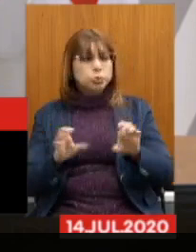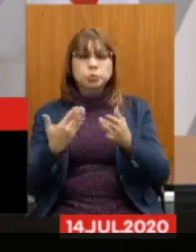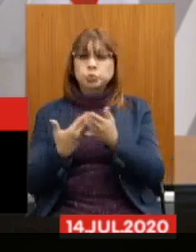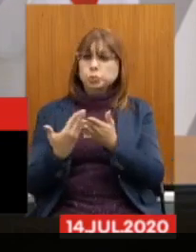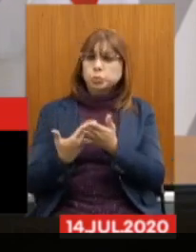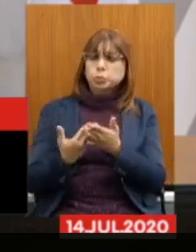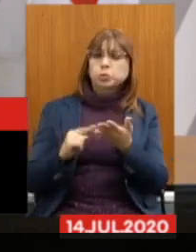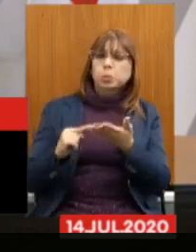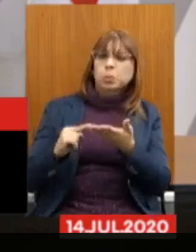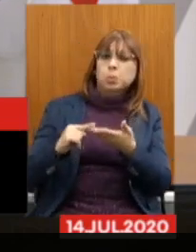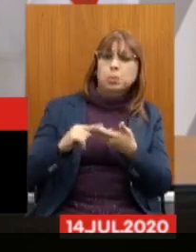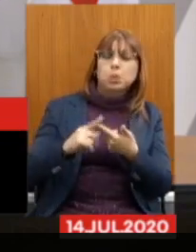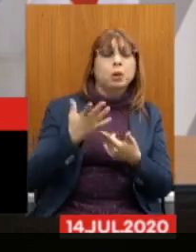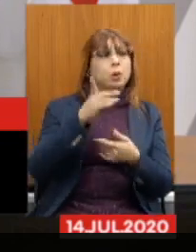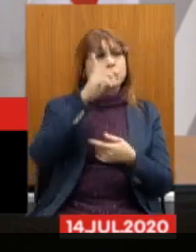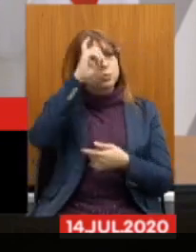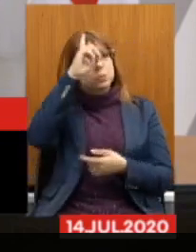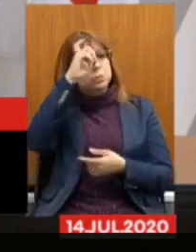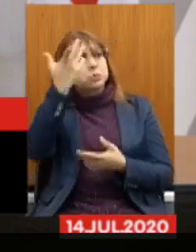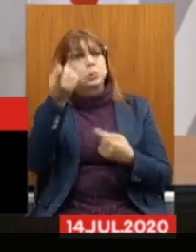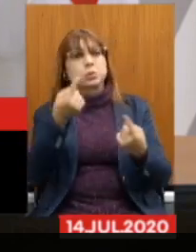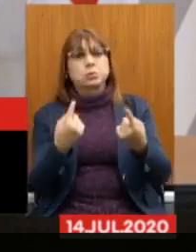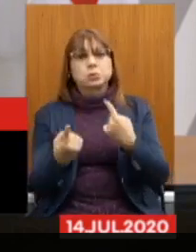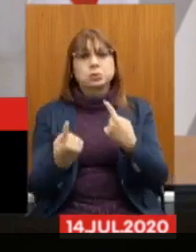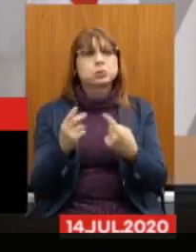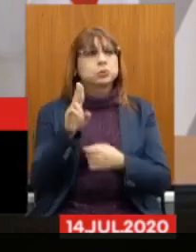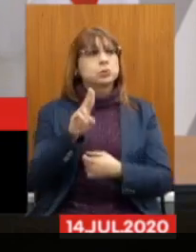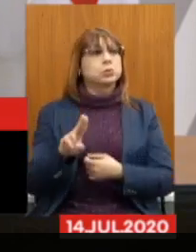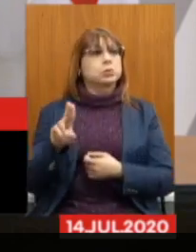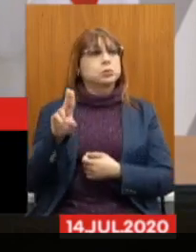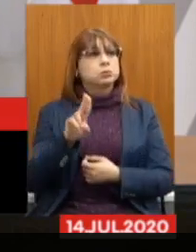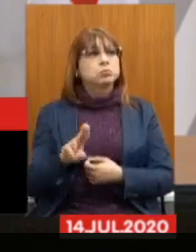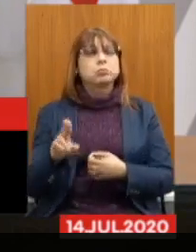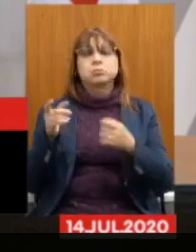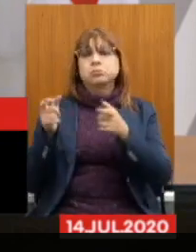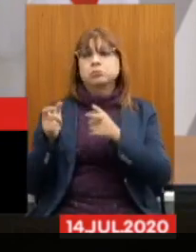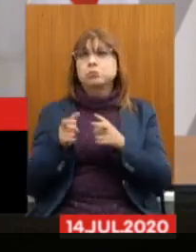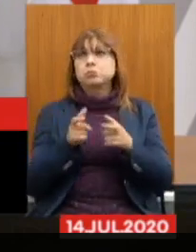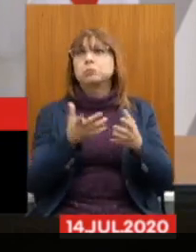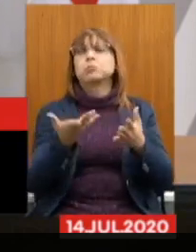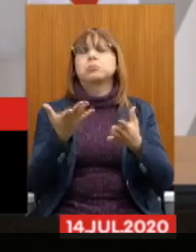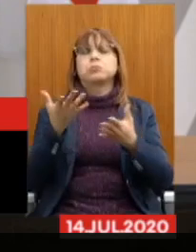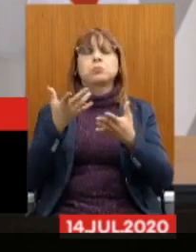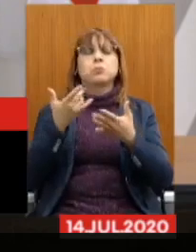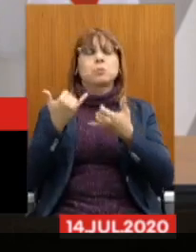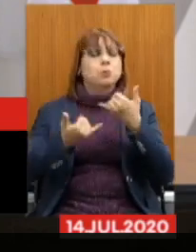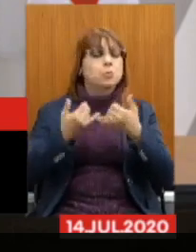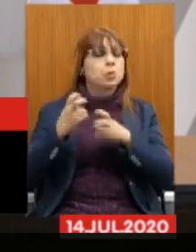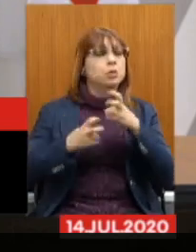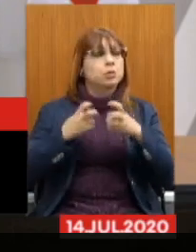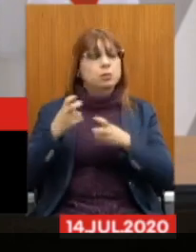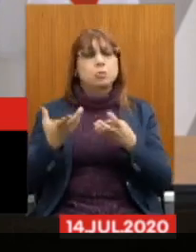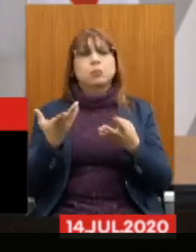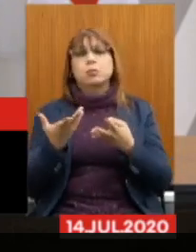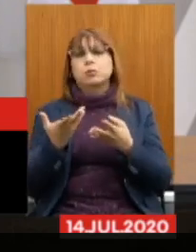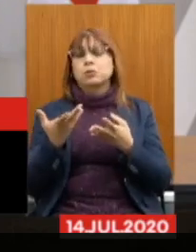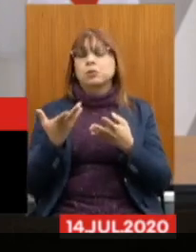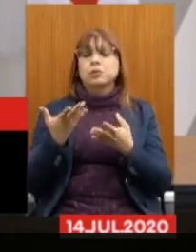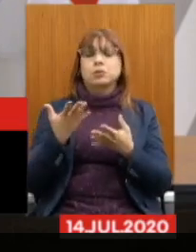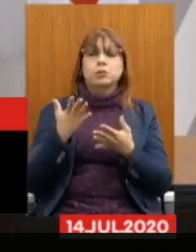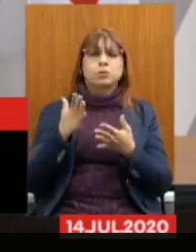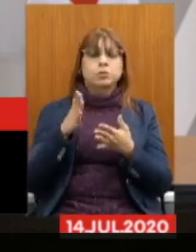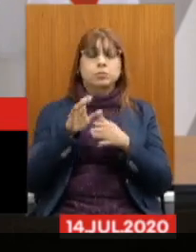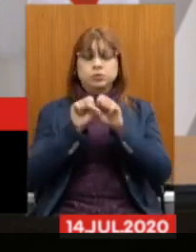escolas, hospitais, estradas, universidades, conservatórios, parques, penitenciárias, quartéis,